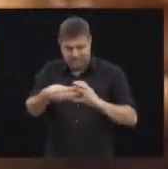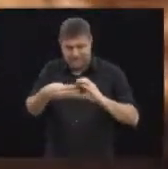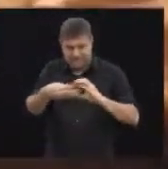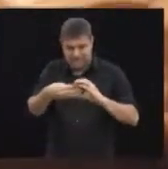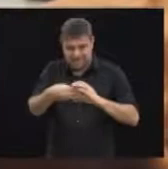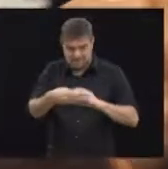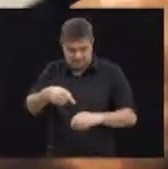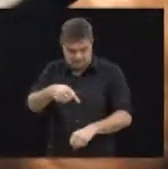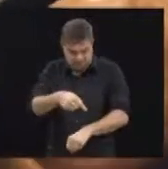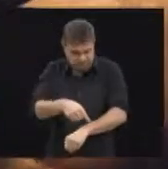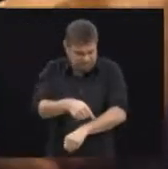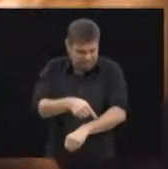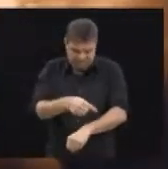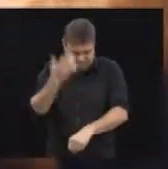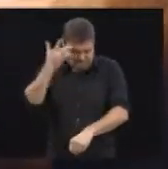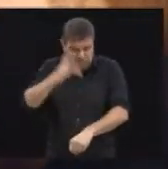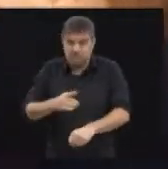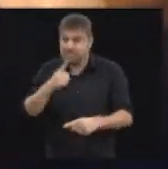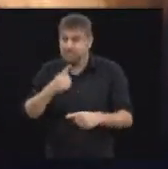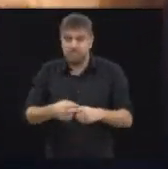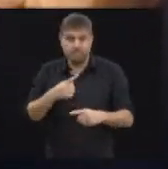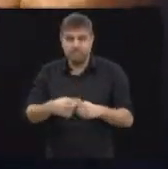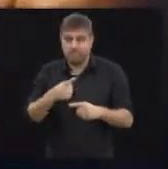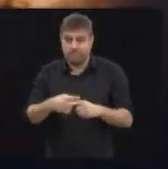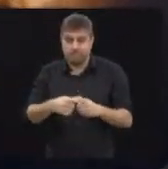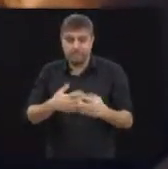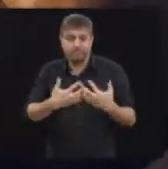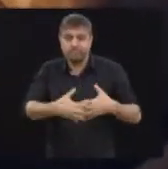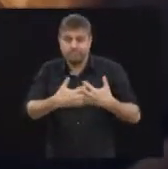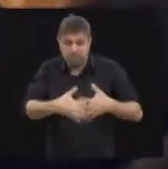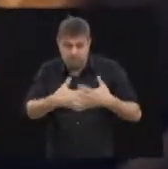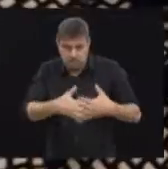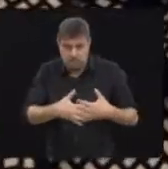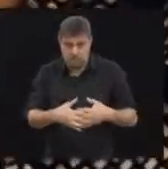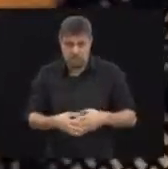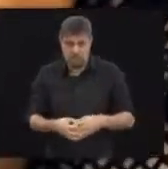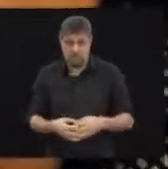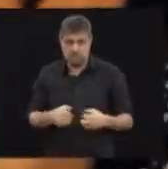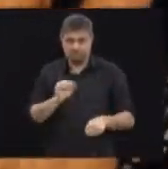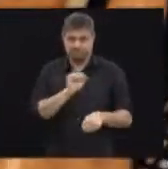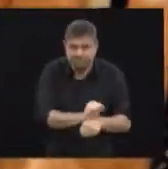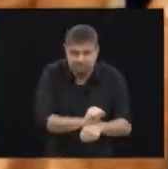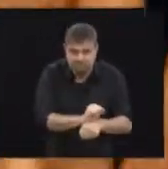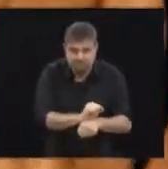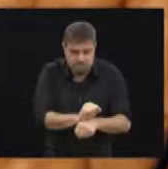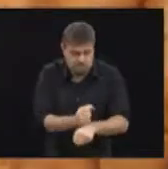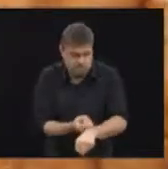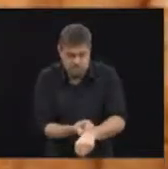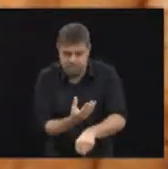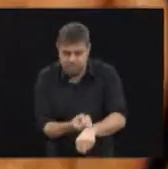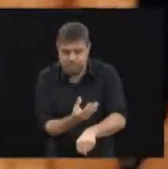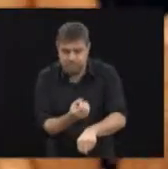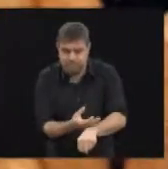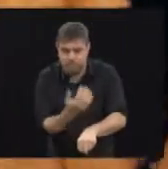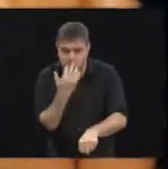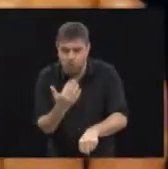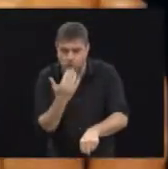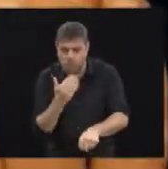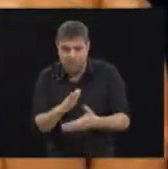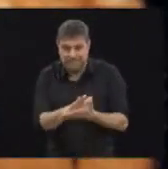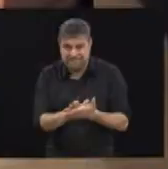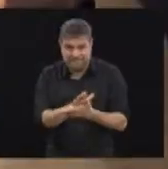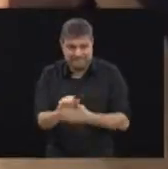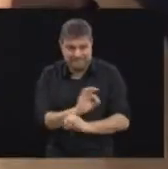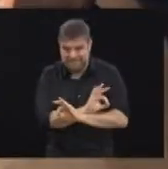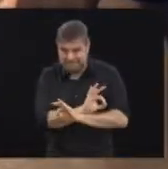esse ponto exato que a gente não sabe o que acontece, mas ela paralisa e ela para de produzir